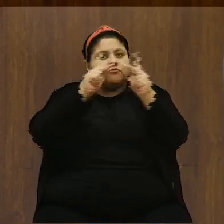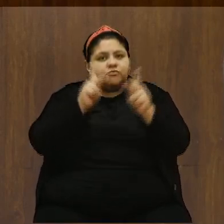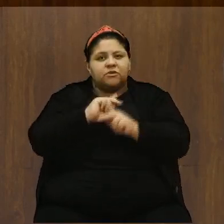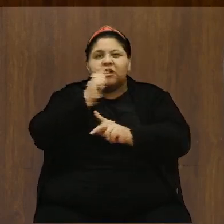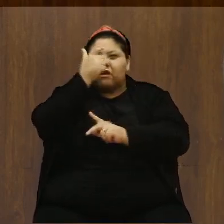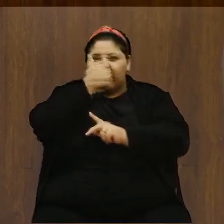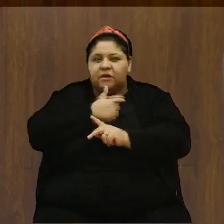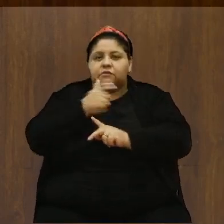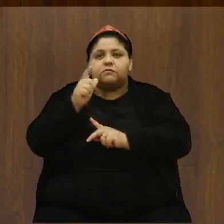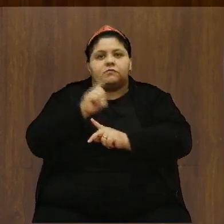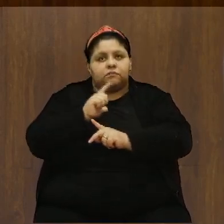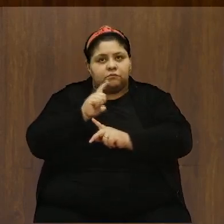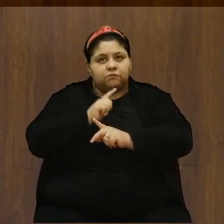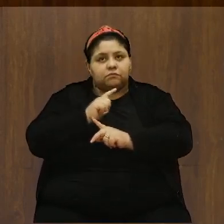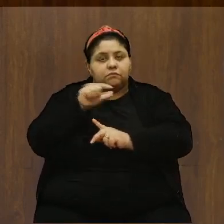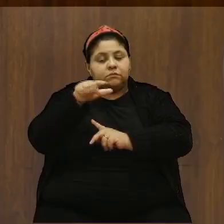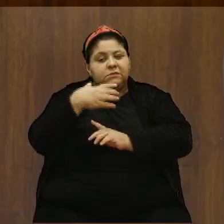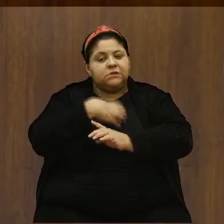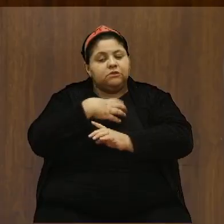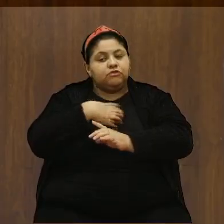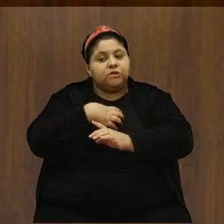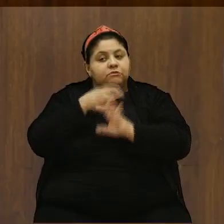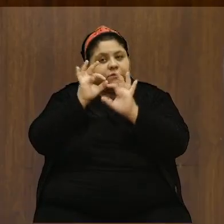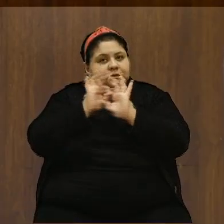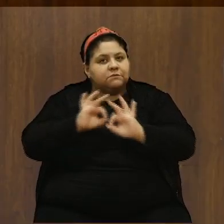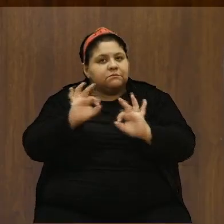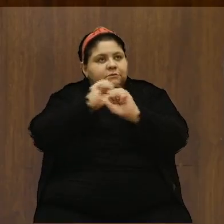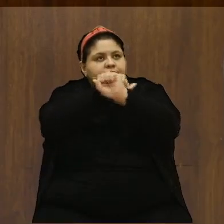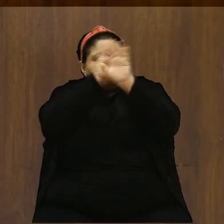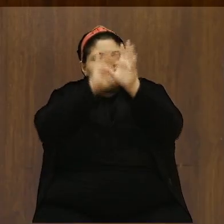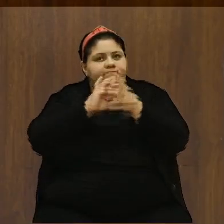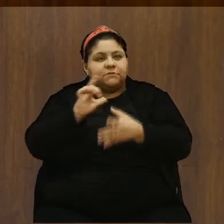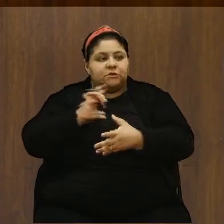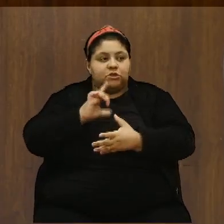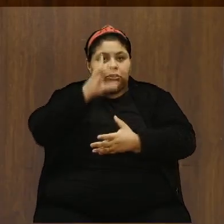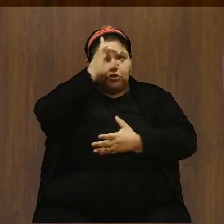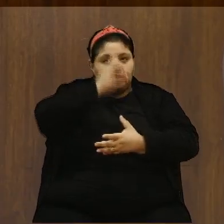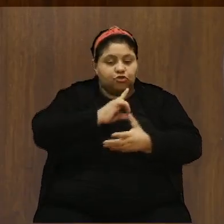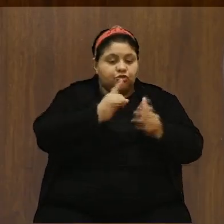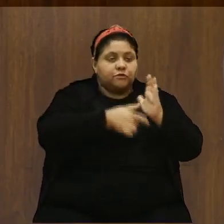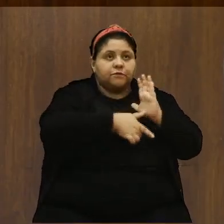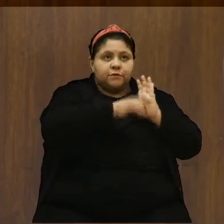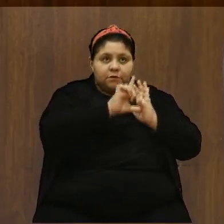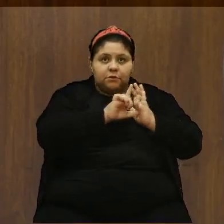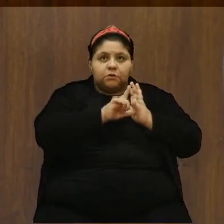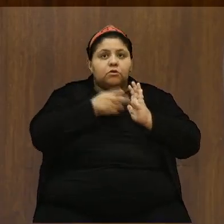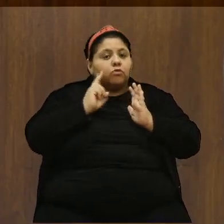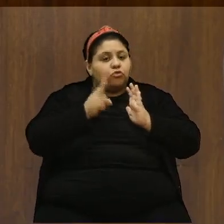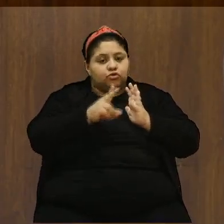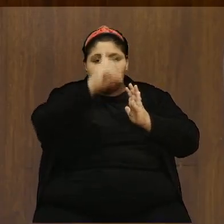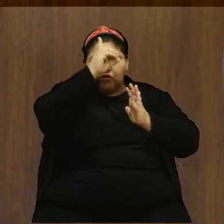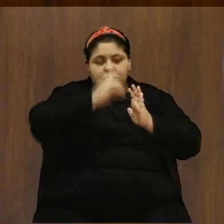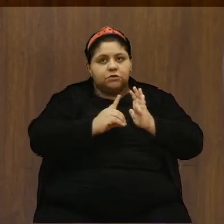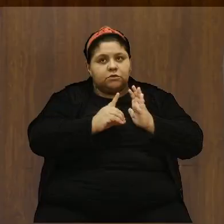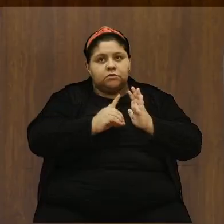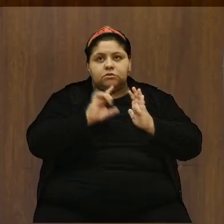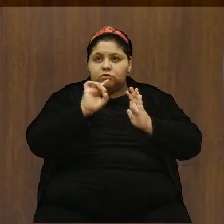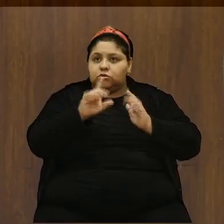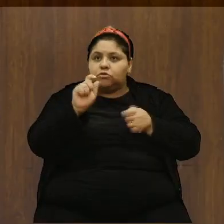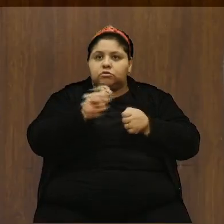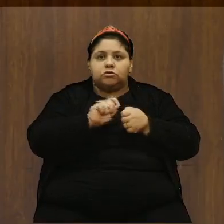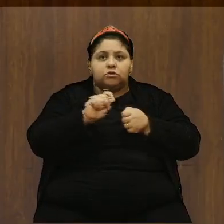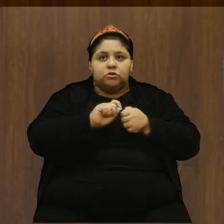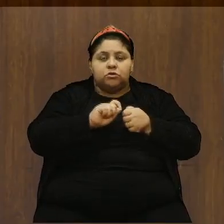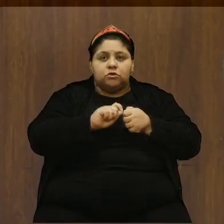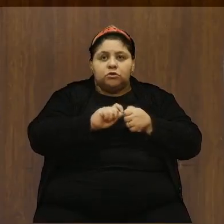gente tem que tratar isso de forma muito clara. Aqueles que tinham o direito anterior permanecem com o direito. É só ele fazer a prova